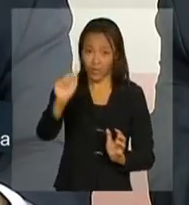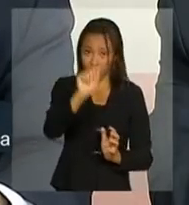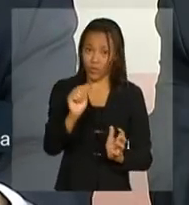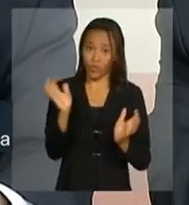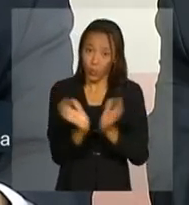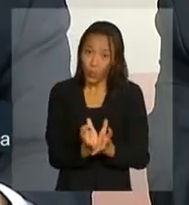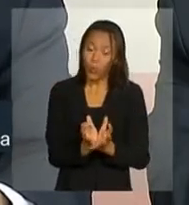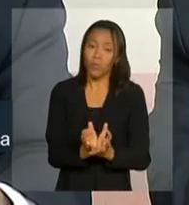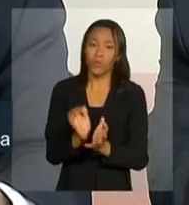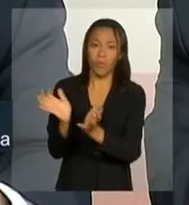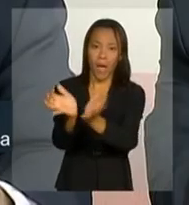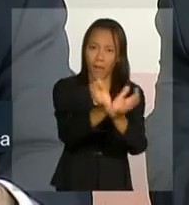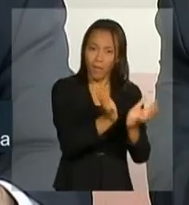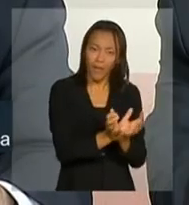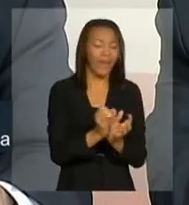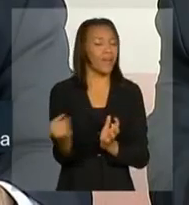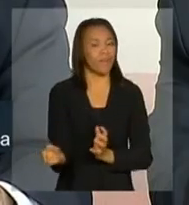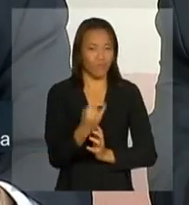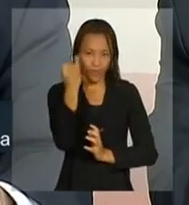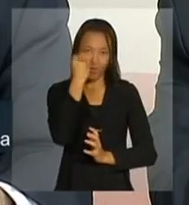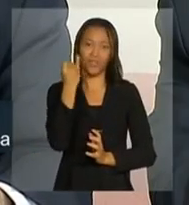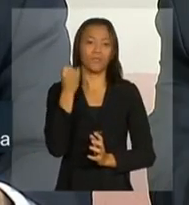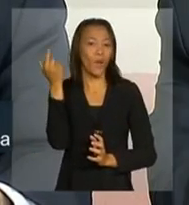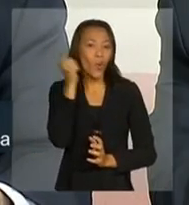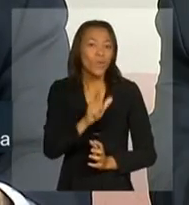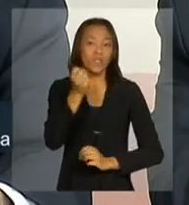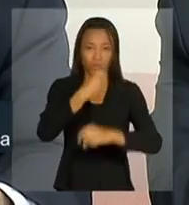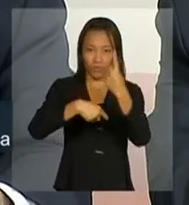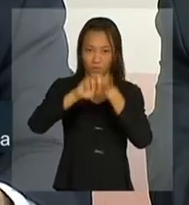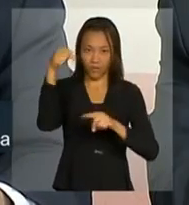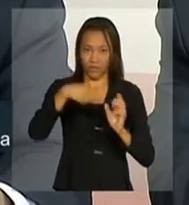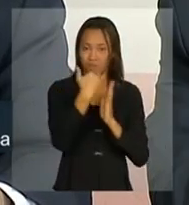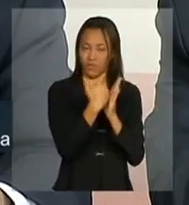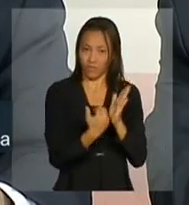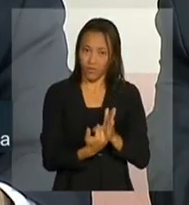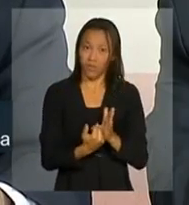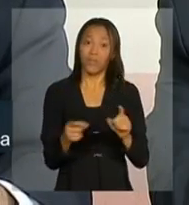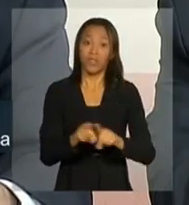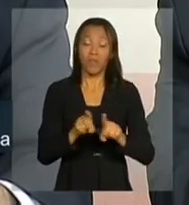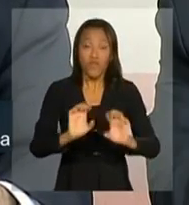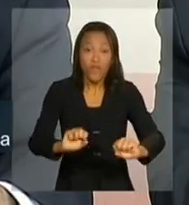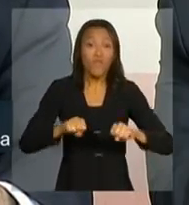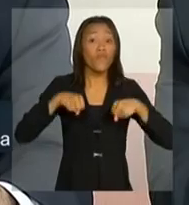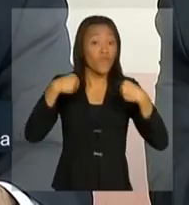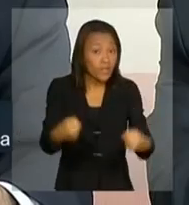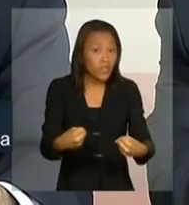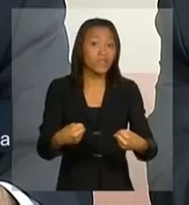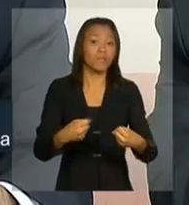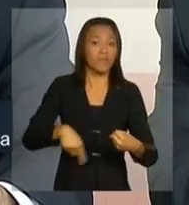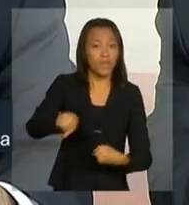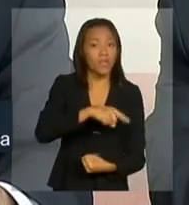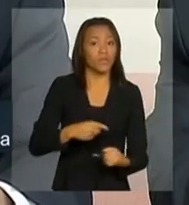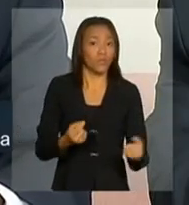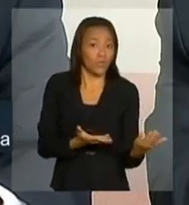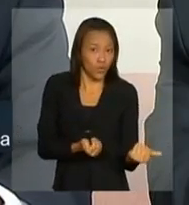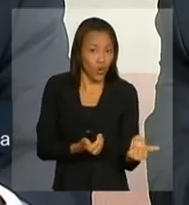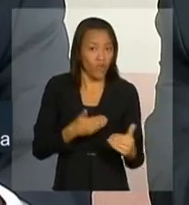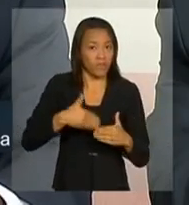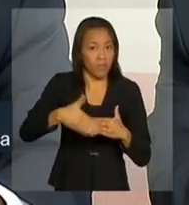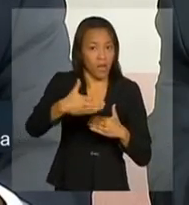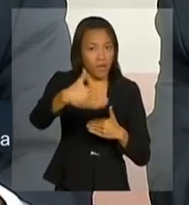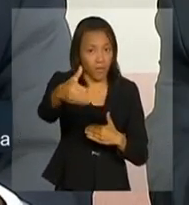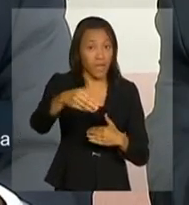essencial para esse processo. Além das ações voltadas para o fortalecimento da trajetória dos jovens e a transformação dos